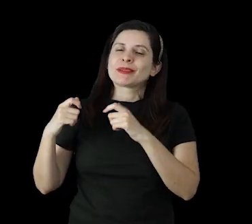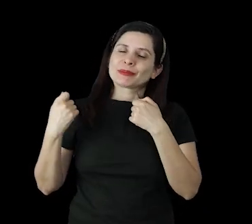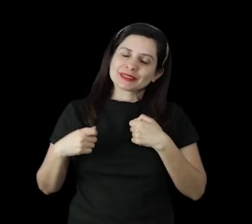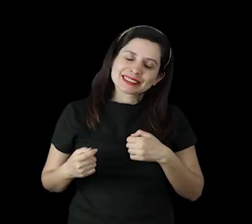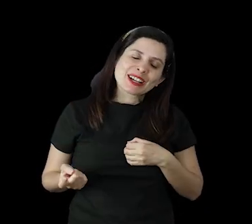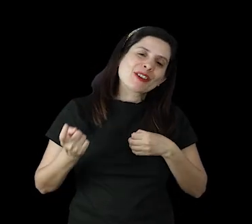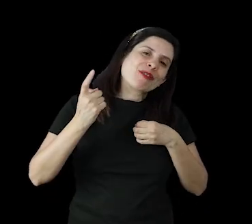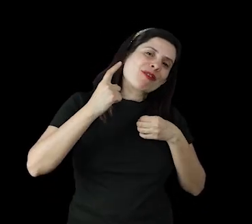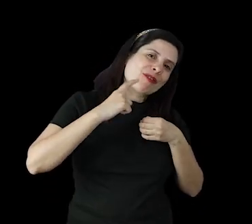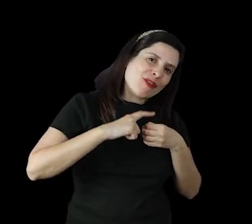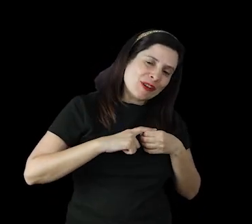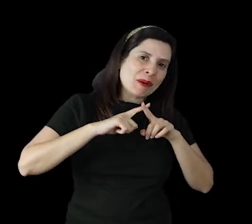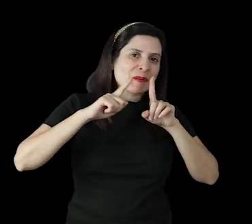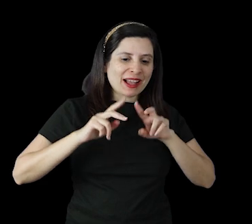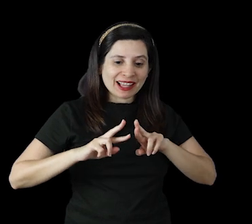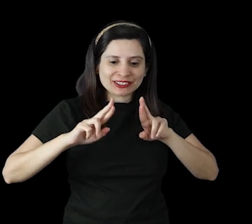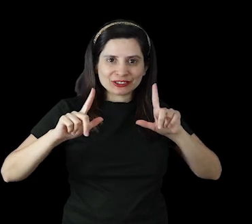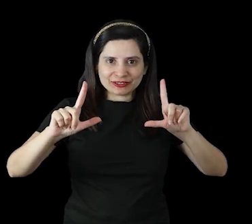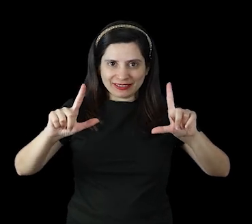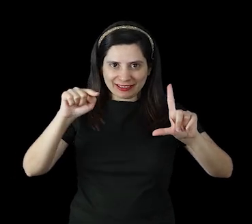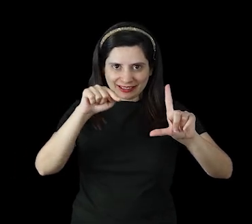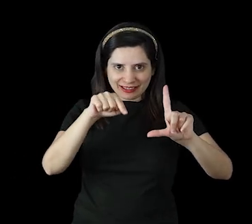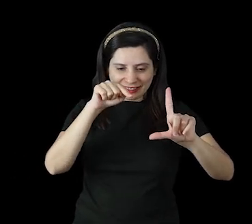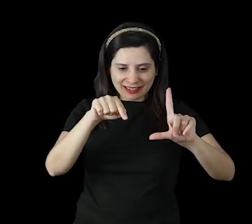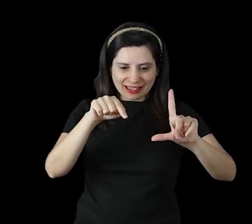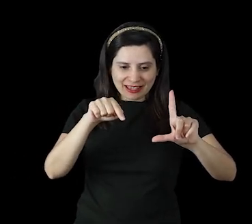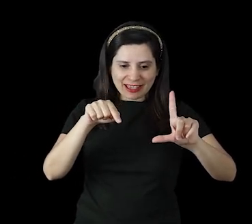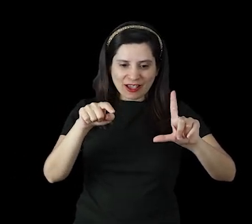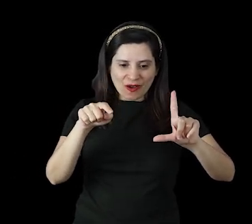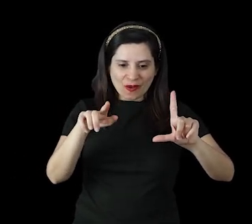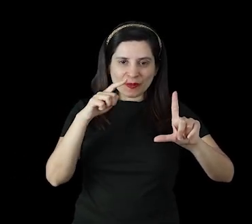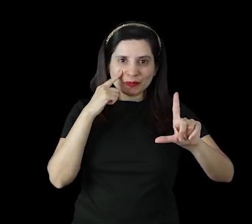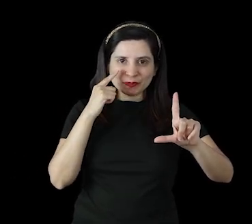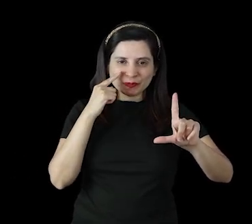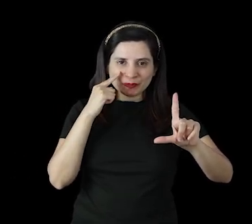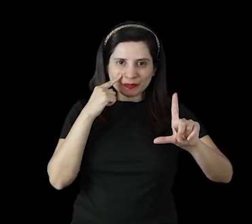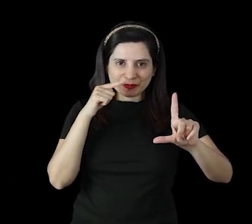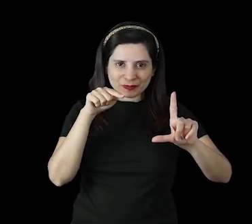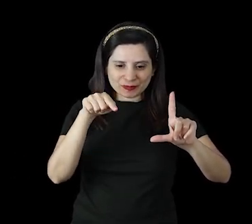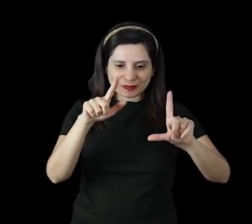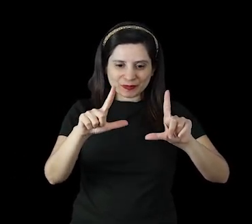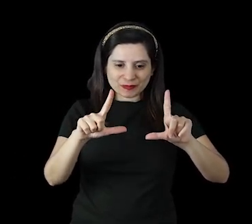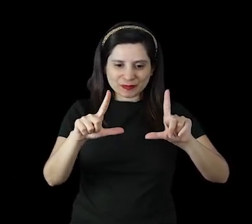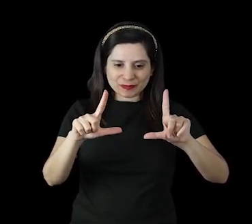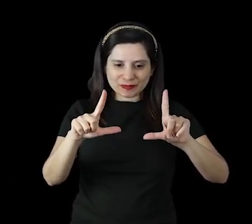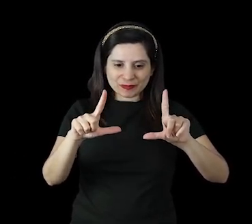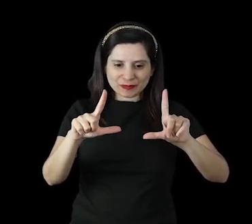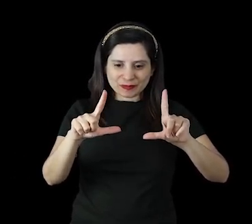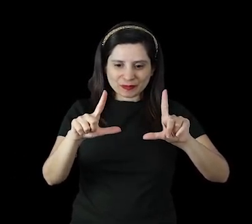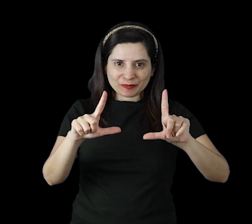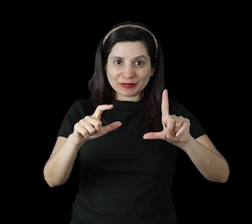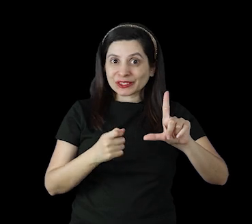voltar. E aí a diferença aqui, basicamente, é os pezinhos, olha, tá vendo como na